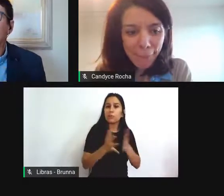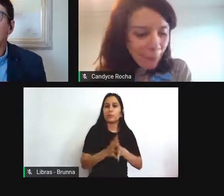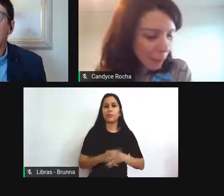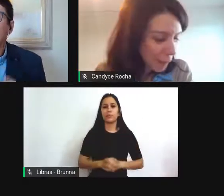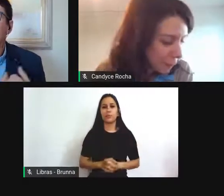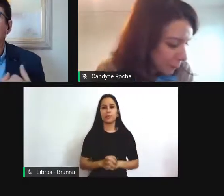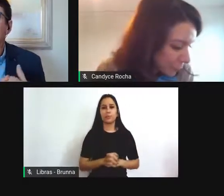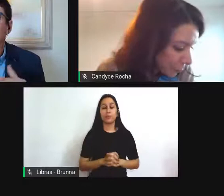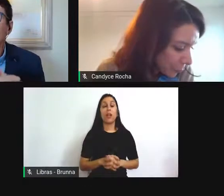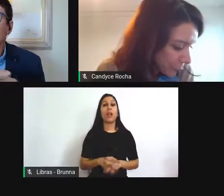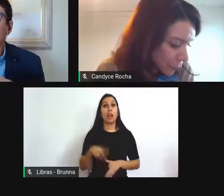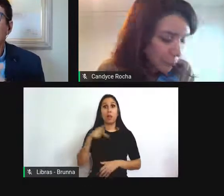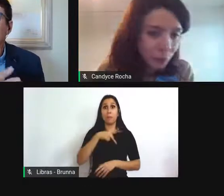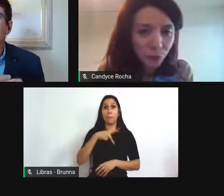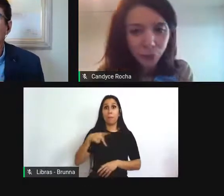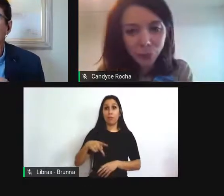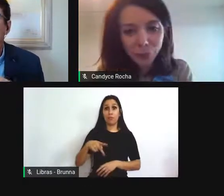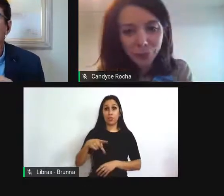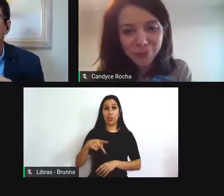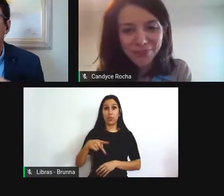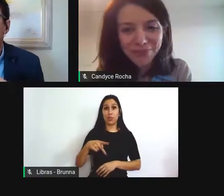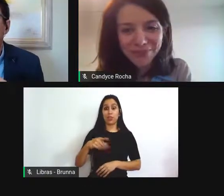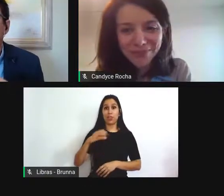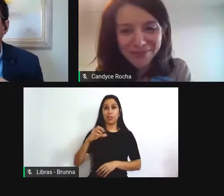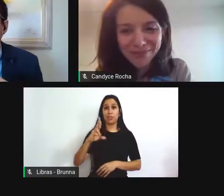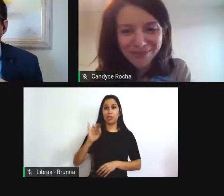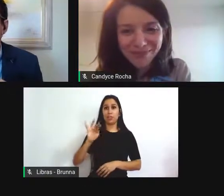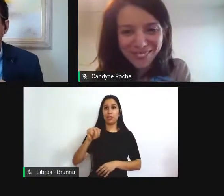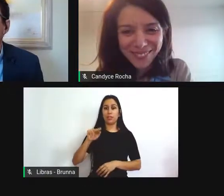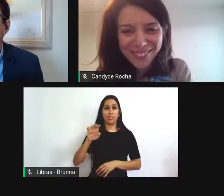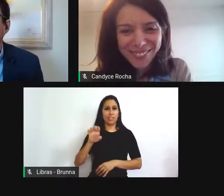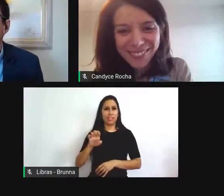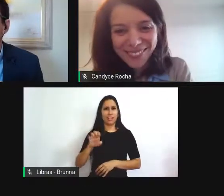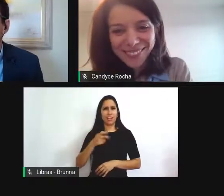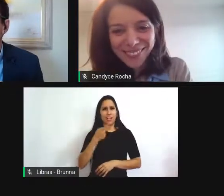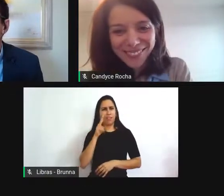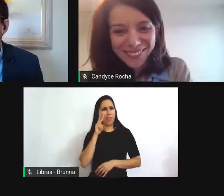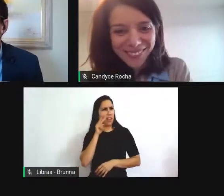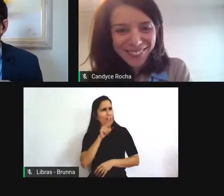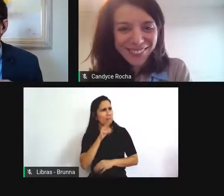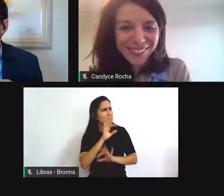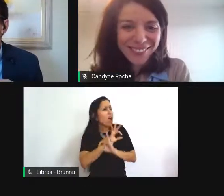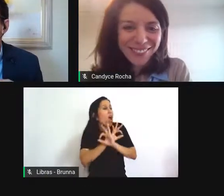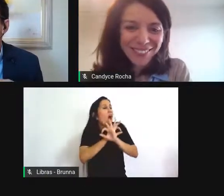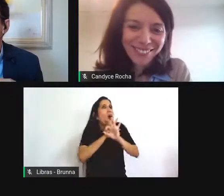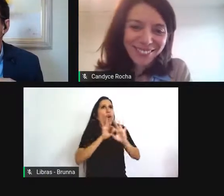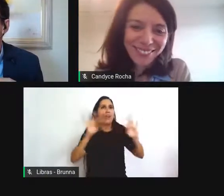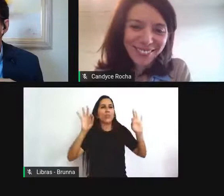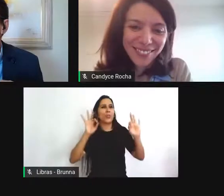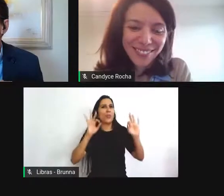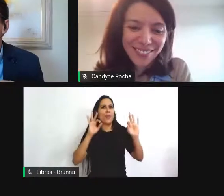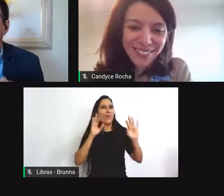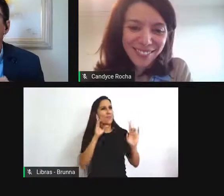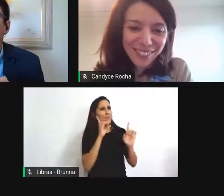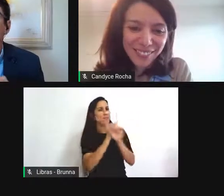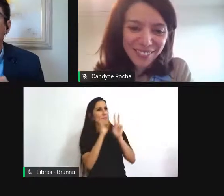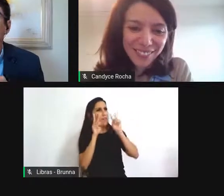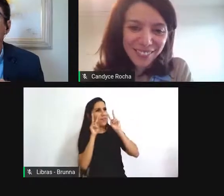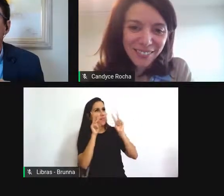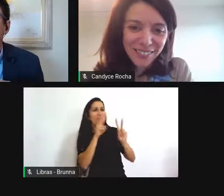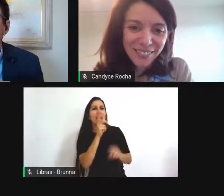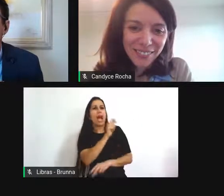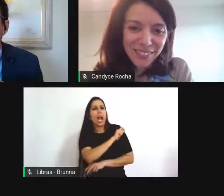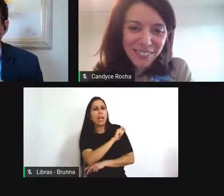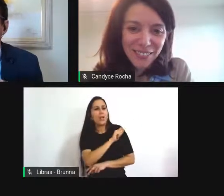nossa professora Cristiane Brum disse assim: muito bom reencontrar nossos ex-alunos e colegas, mesmo que à distância.